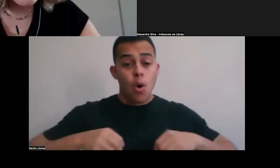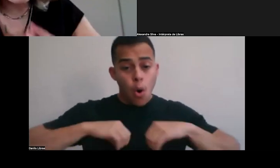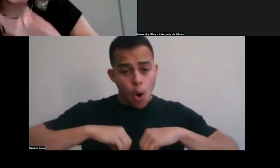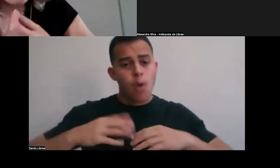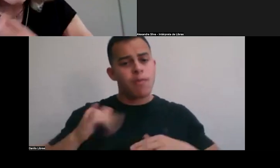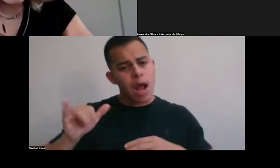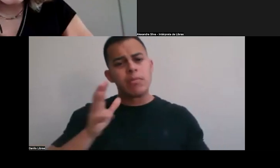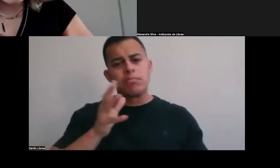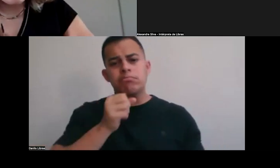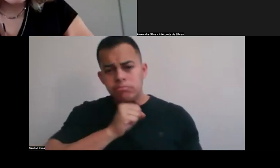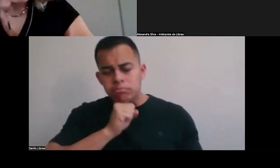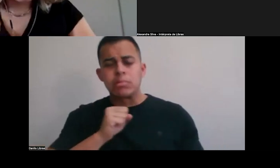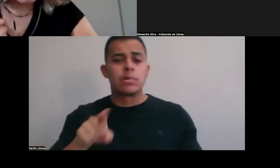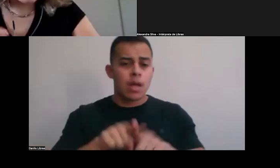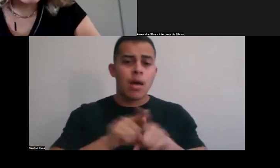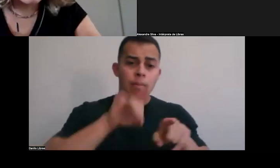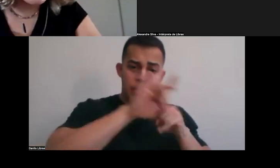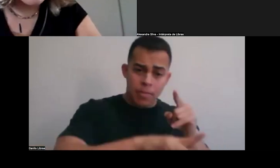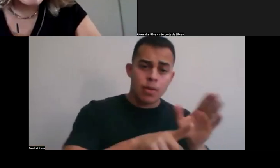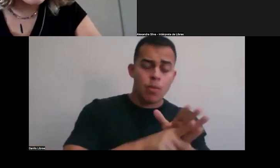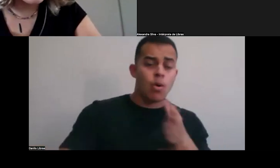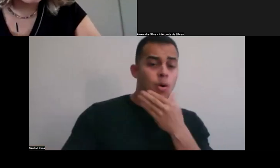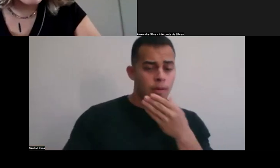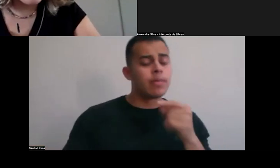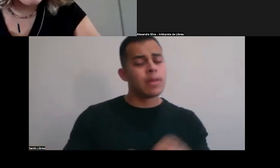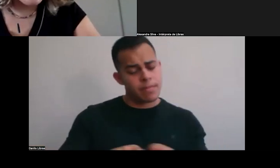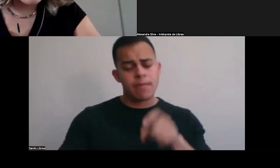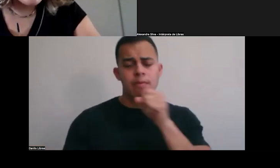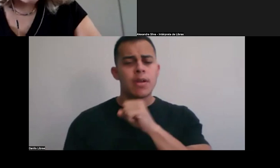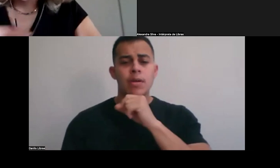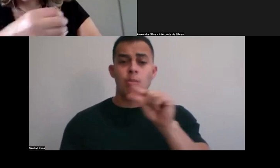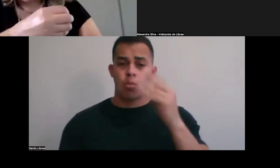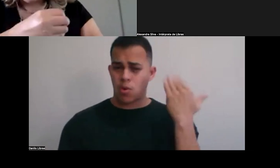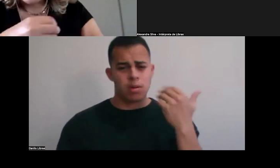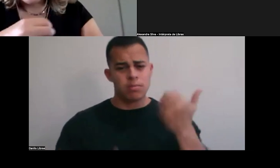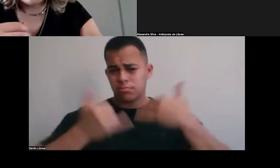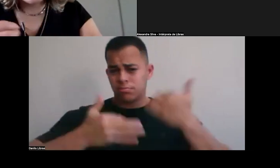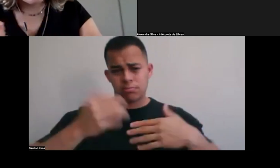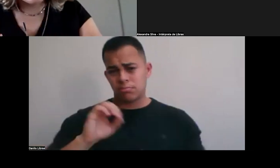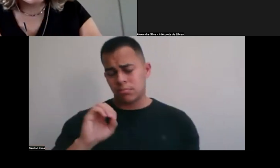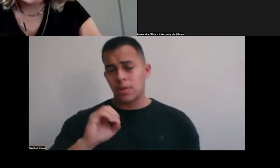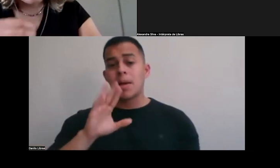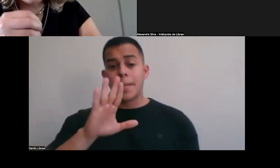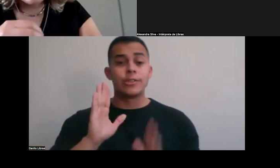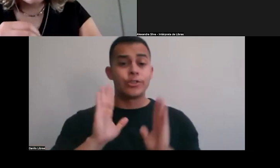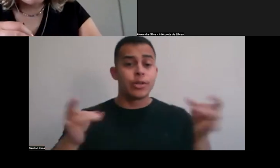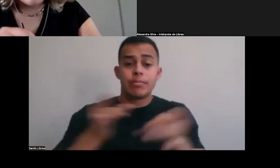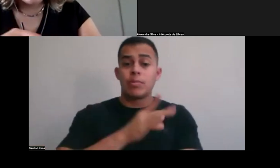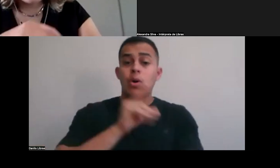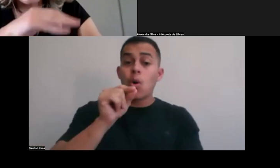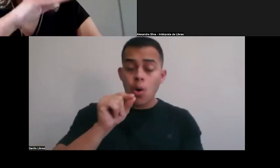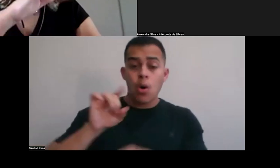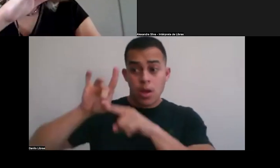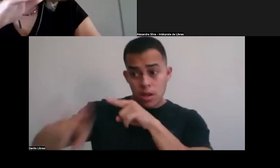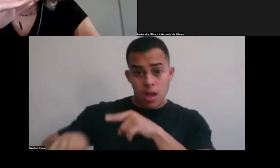do homem também vão envelhecendo. Uma coisa que até pouco tempo atrás a gente não falava muito, mas está muito bem estabelecido que a qualidade